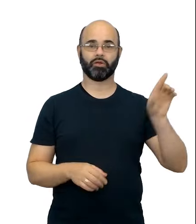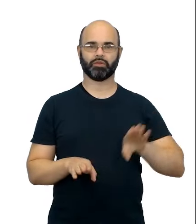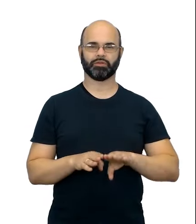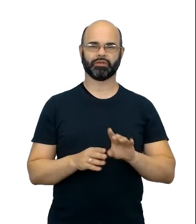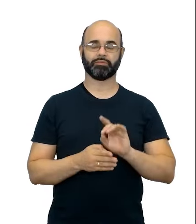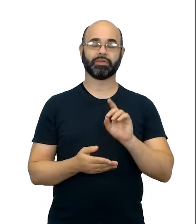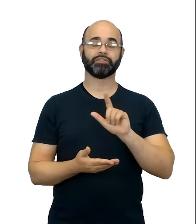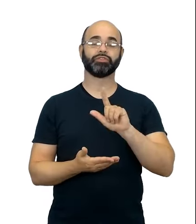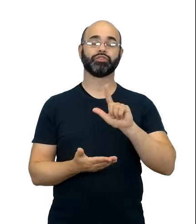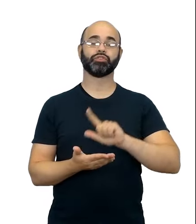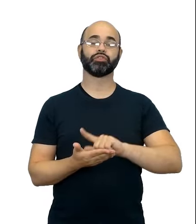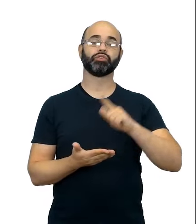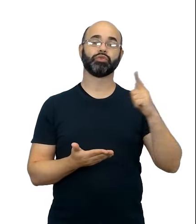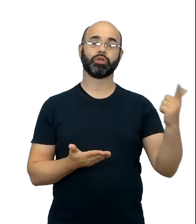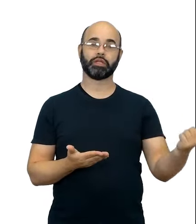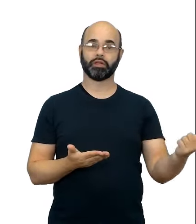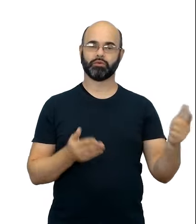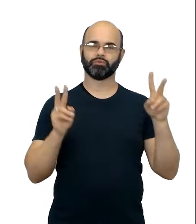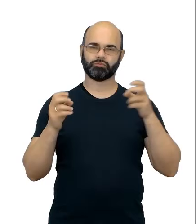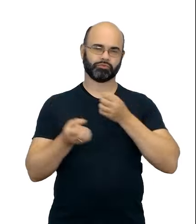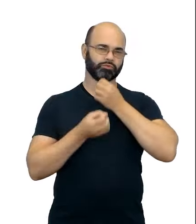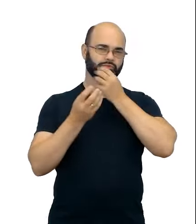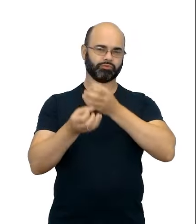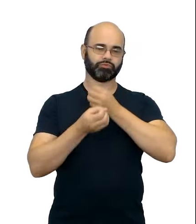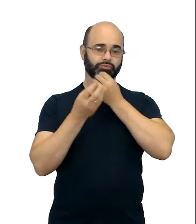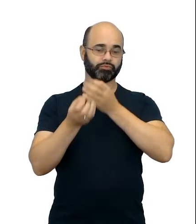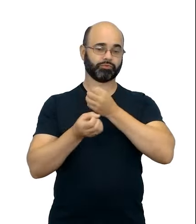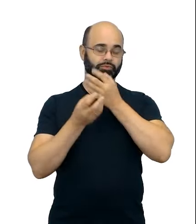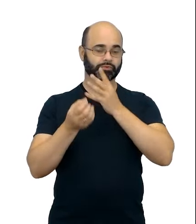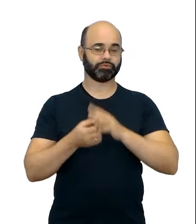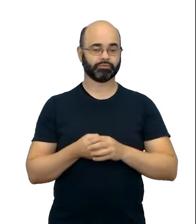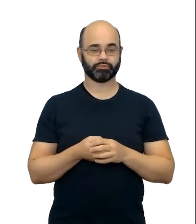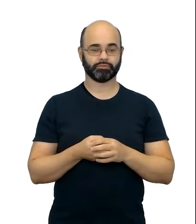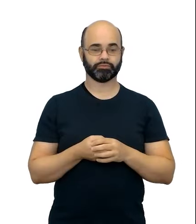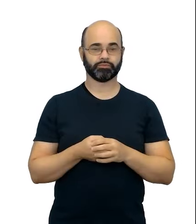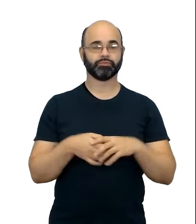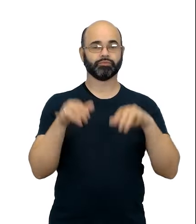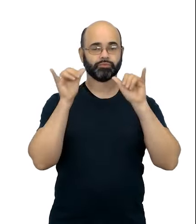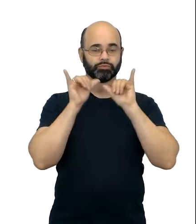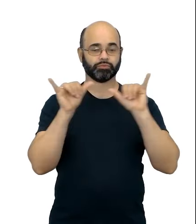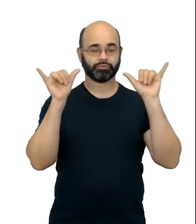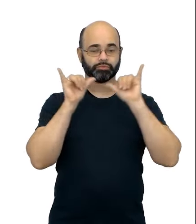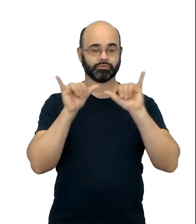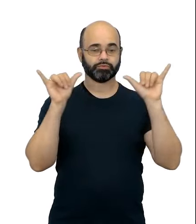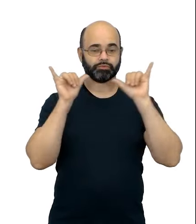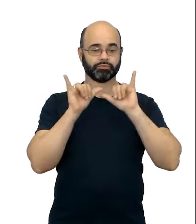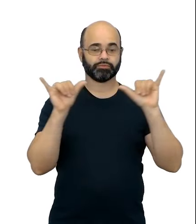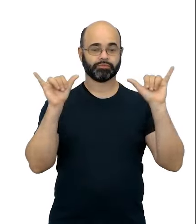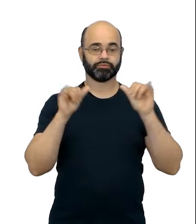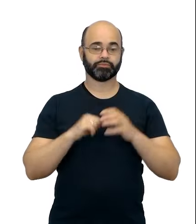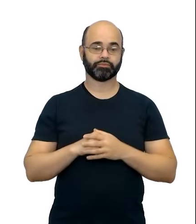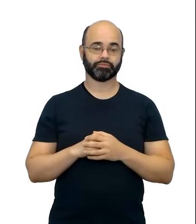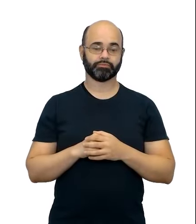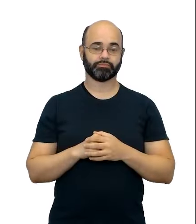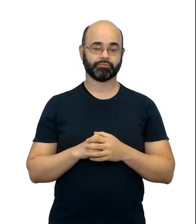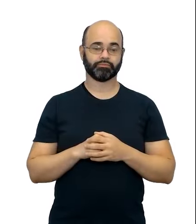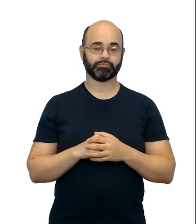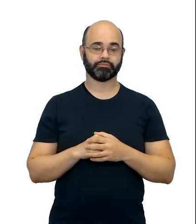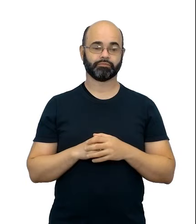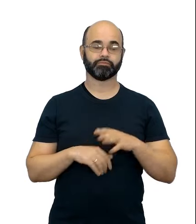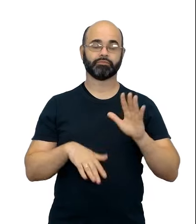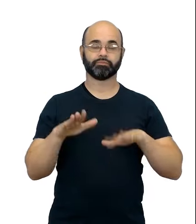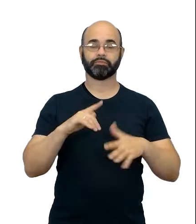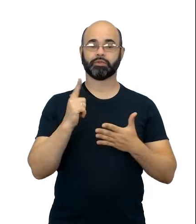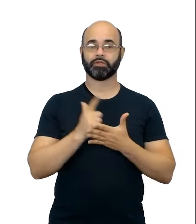gêneros jornalísticos, informativos e opinativos, e os publicitários são privilegiados com foco em estratégias